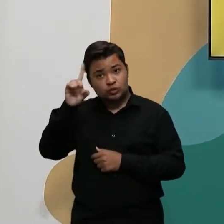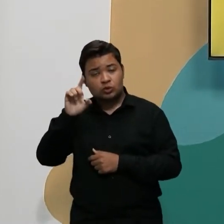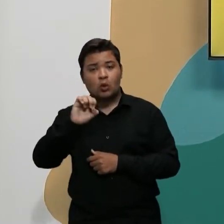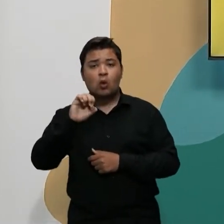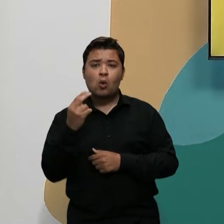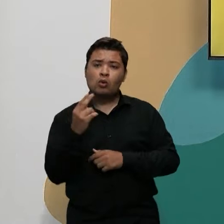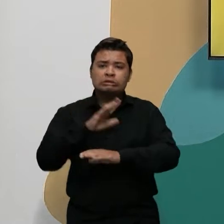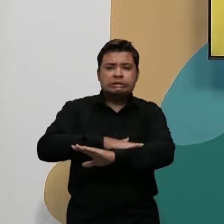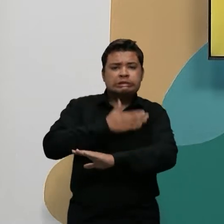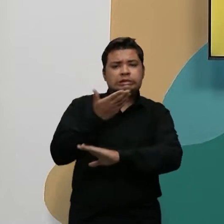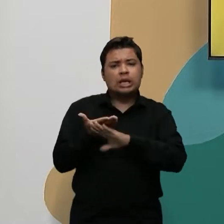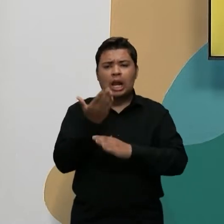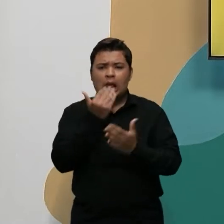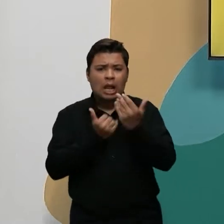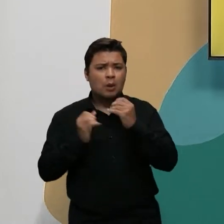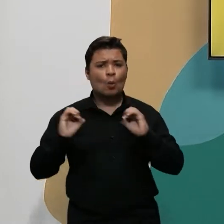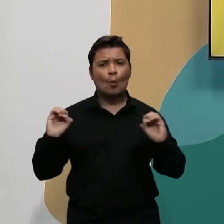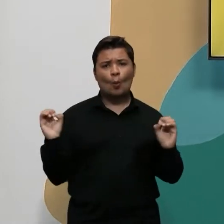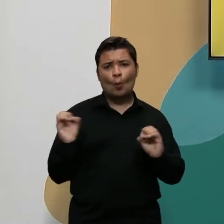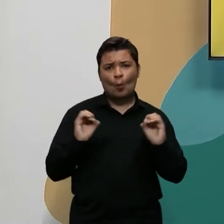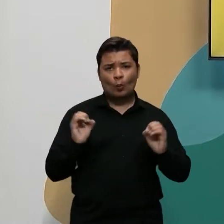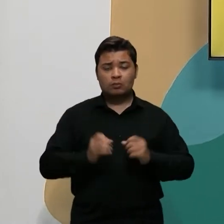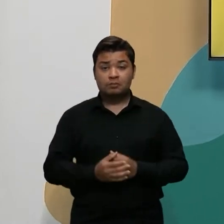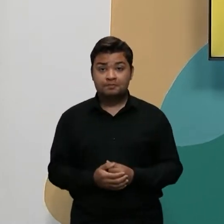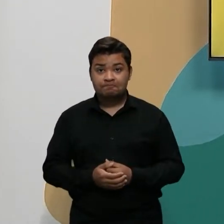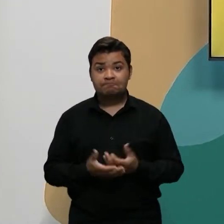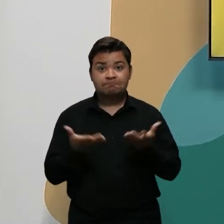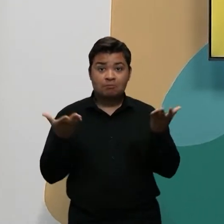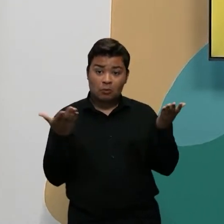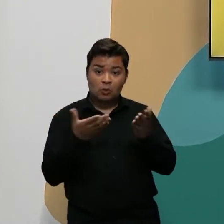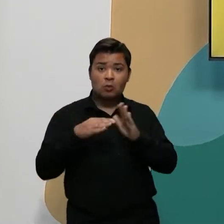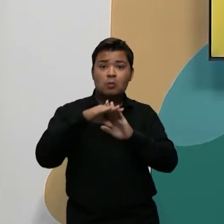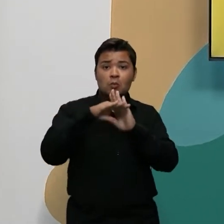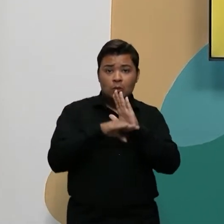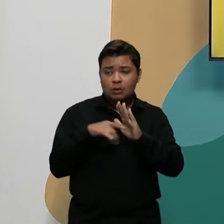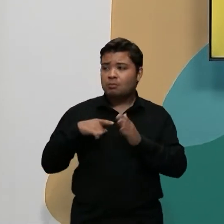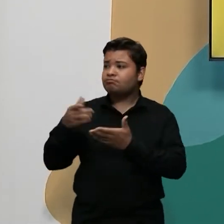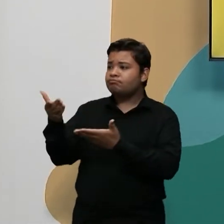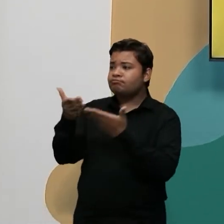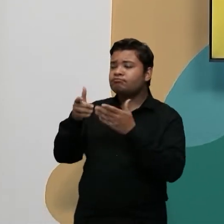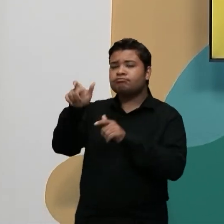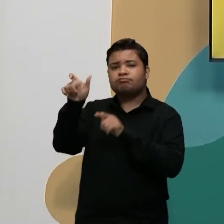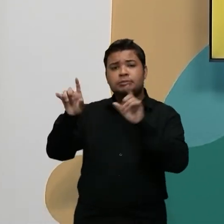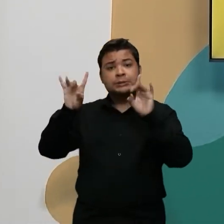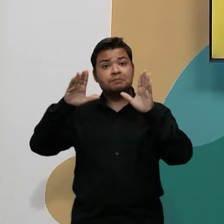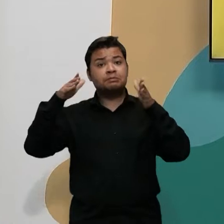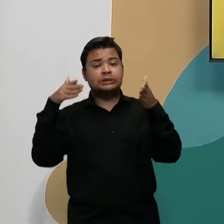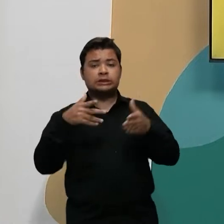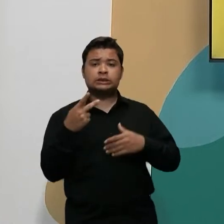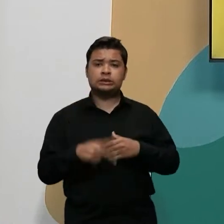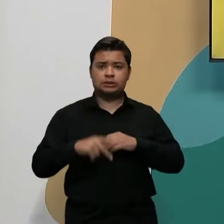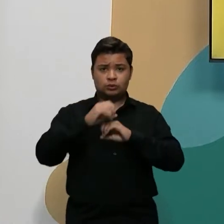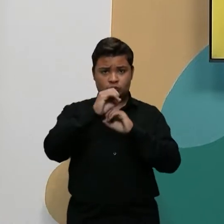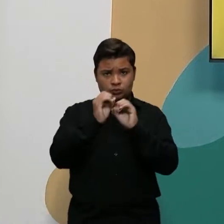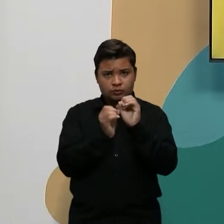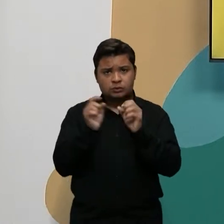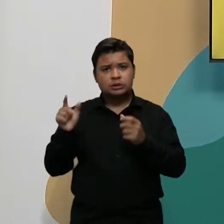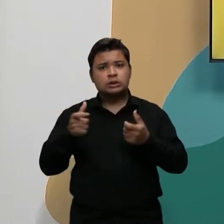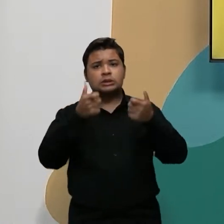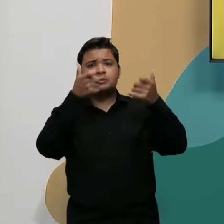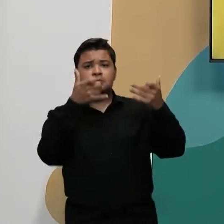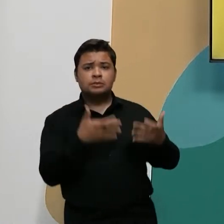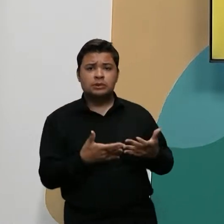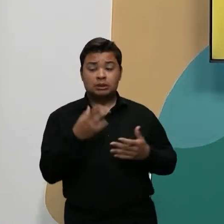dia inteiro sem comer. No programa de hoje, recebemos especialistas da UFG para falar sobre a situação